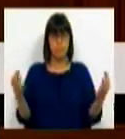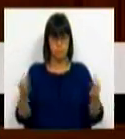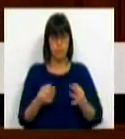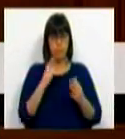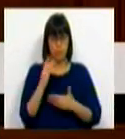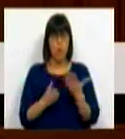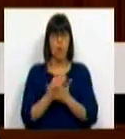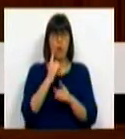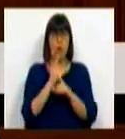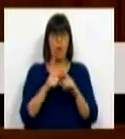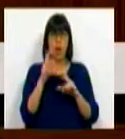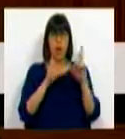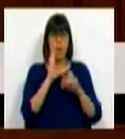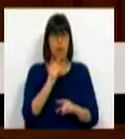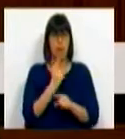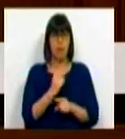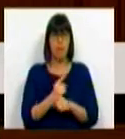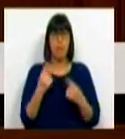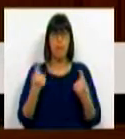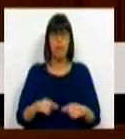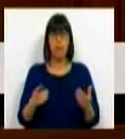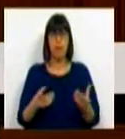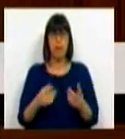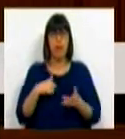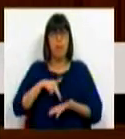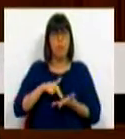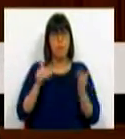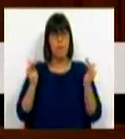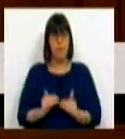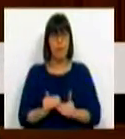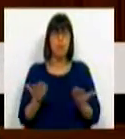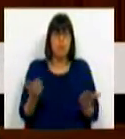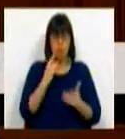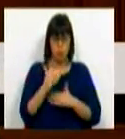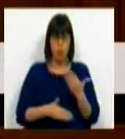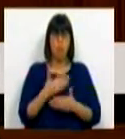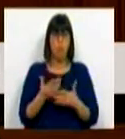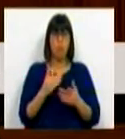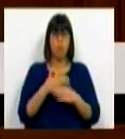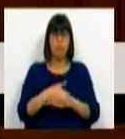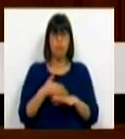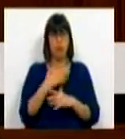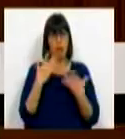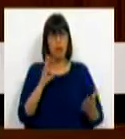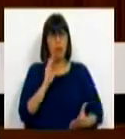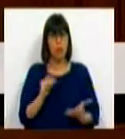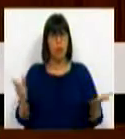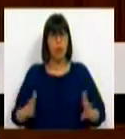Obviamente continuaram como acionistas do banco, apesar de terem diluído a sua posição, e continuaram a ter uma intervenção grande no